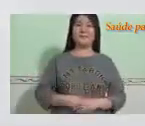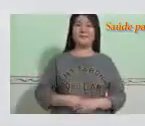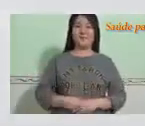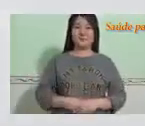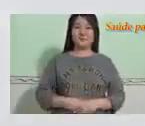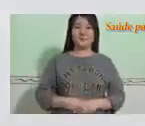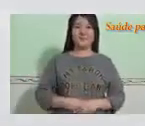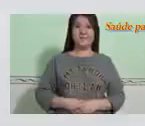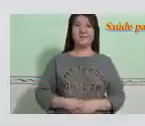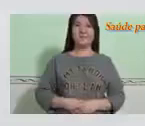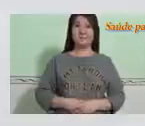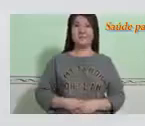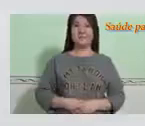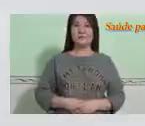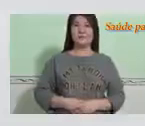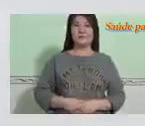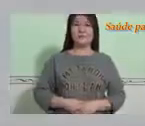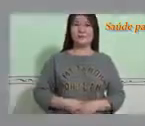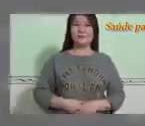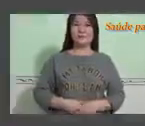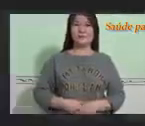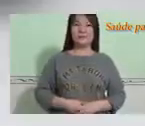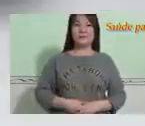MBORATNHREVLADOIMPORTA acento circunflexo